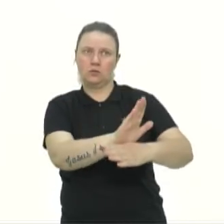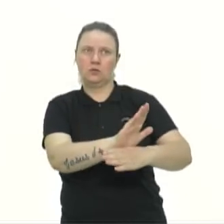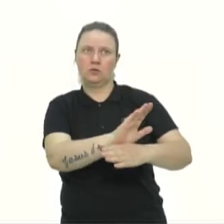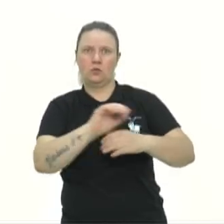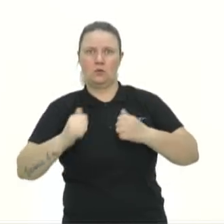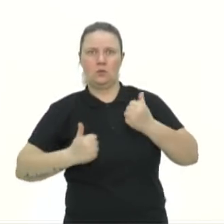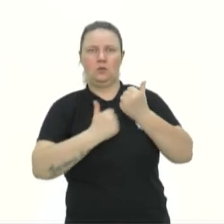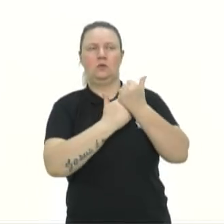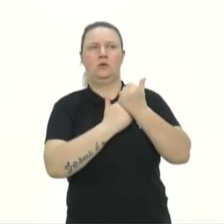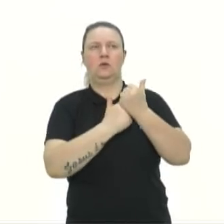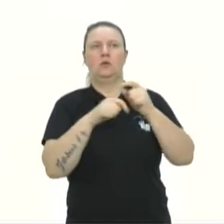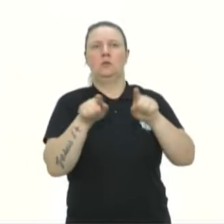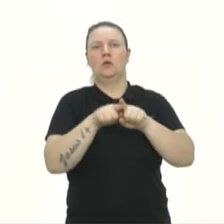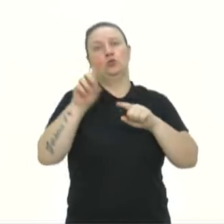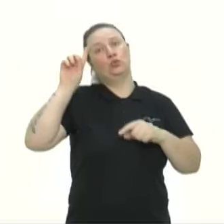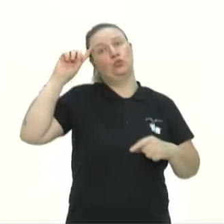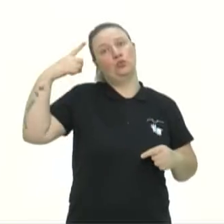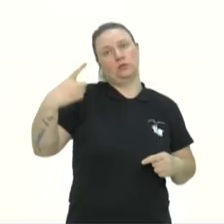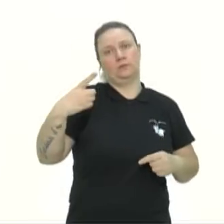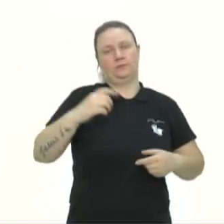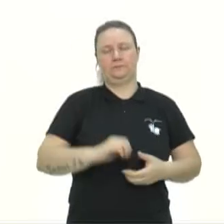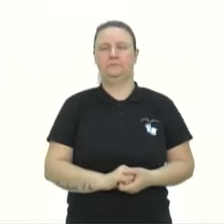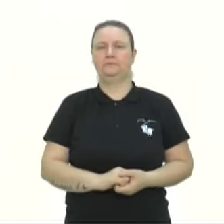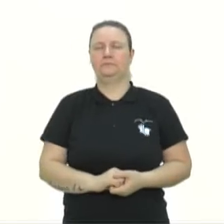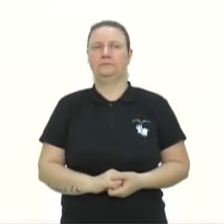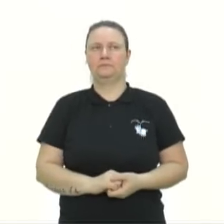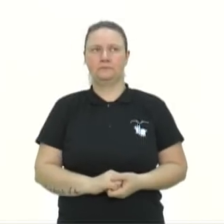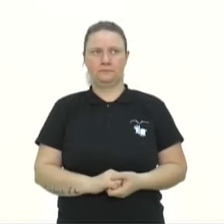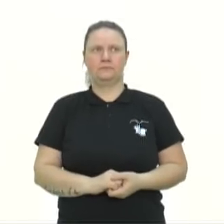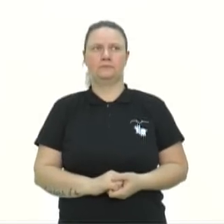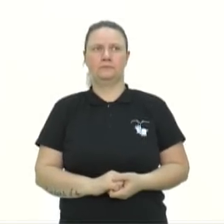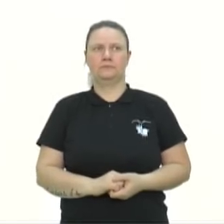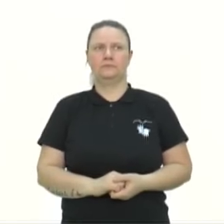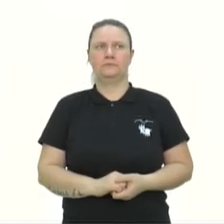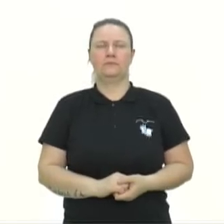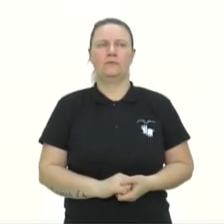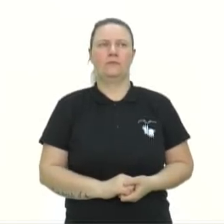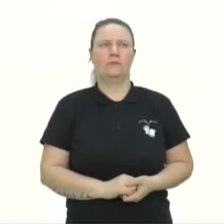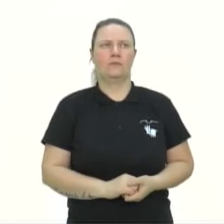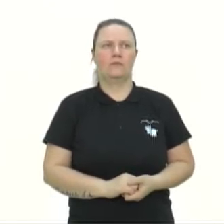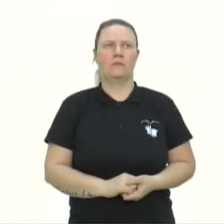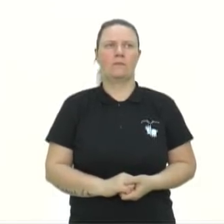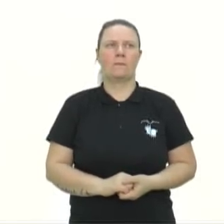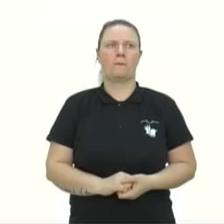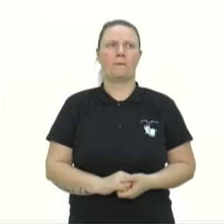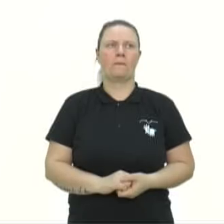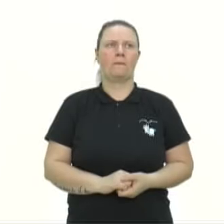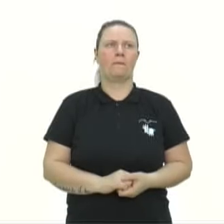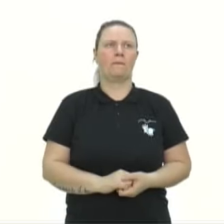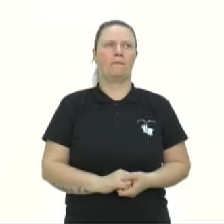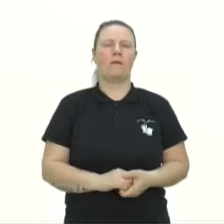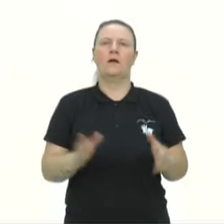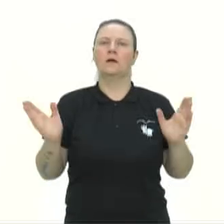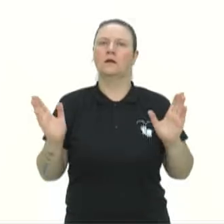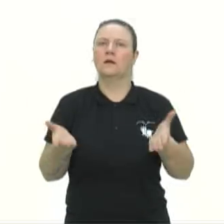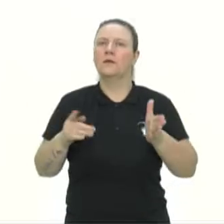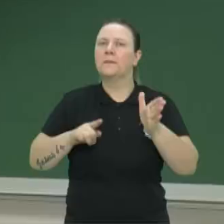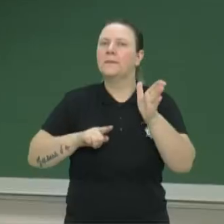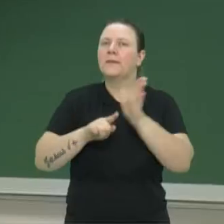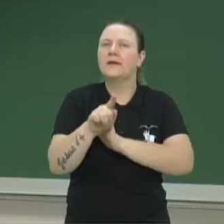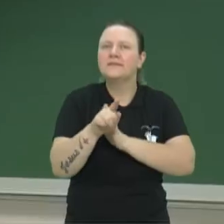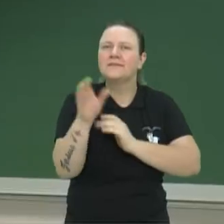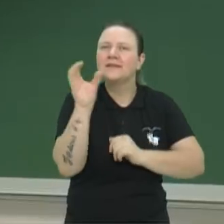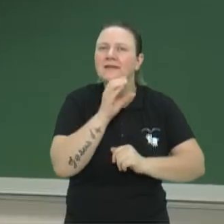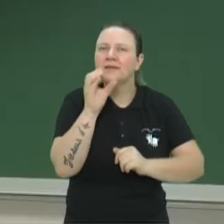diurno. Então, são alguns exemplos aí cuja segunda vogal não é I ou U, certo? E agora o quiz para